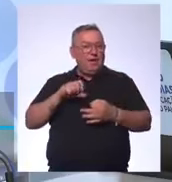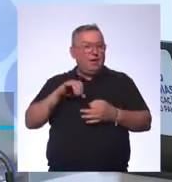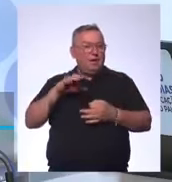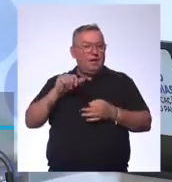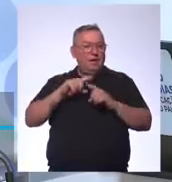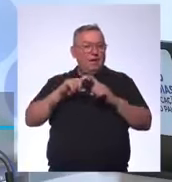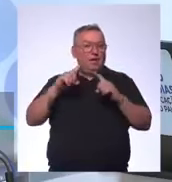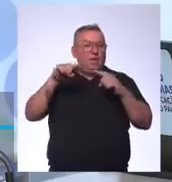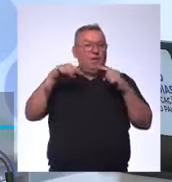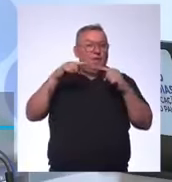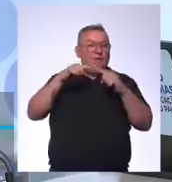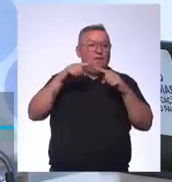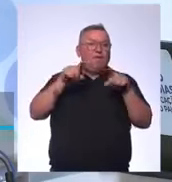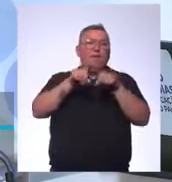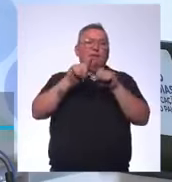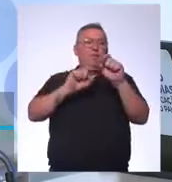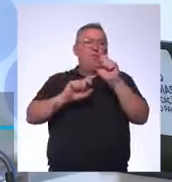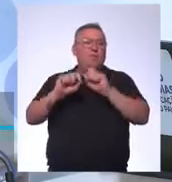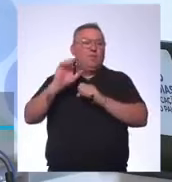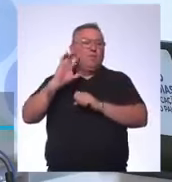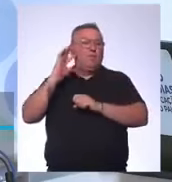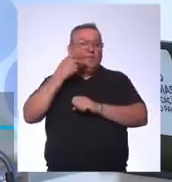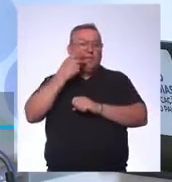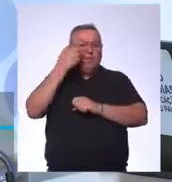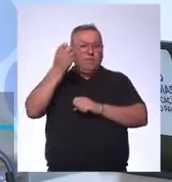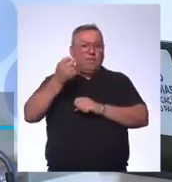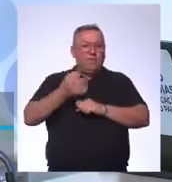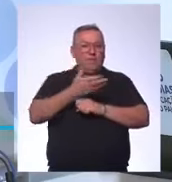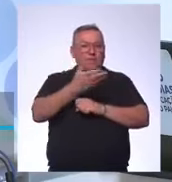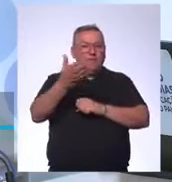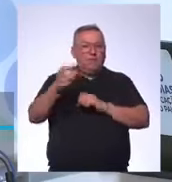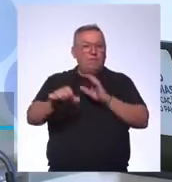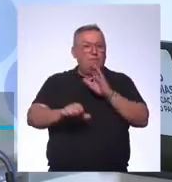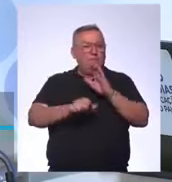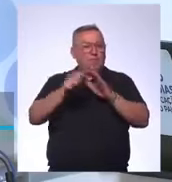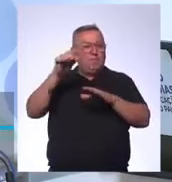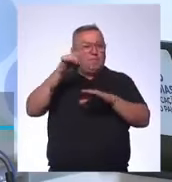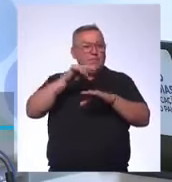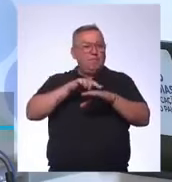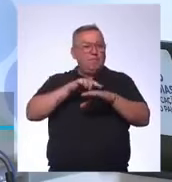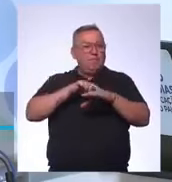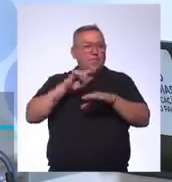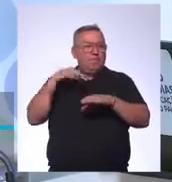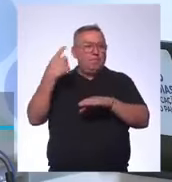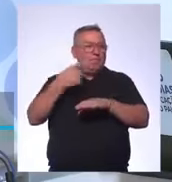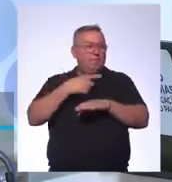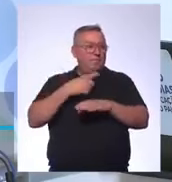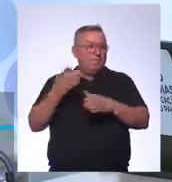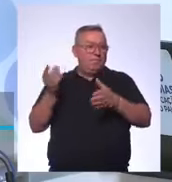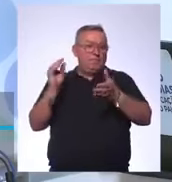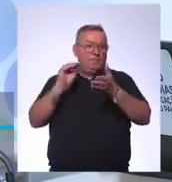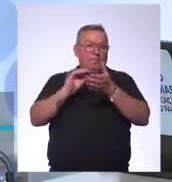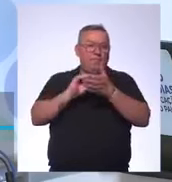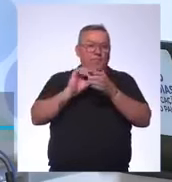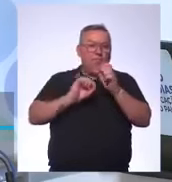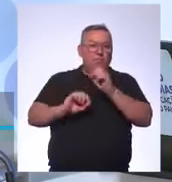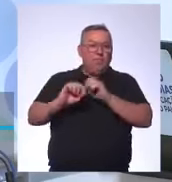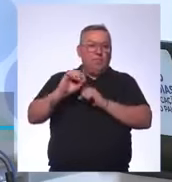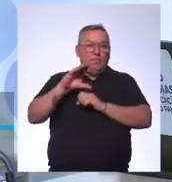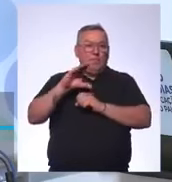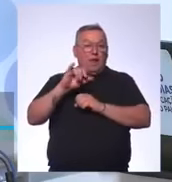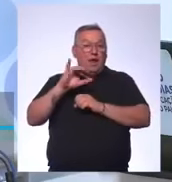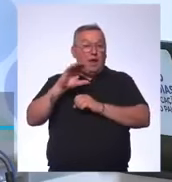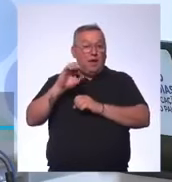linguagem objetiva. Inclusive, eu vou até falar para vocês, no primeiro momento, nós havíamos colocado